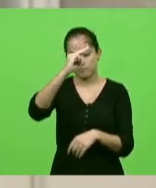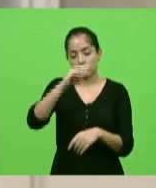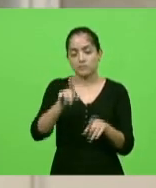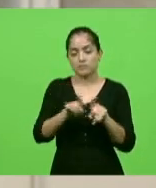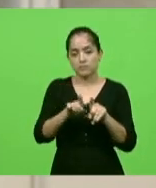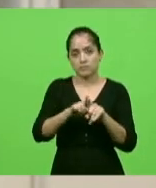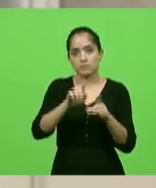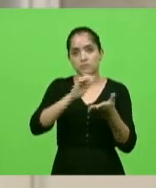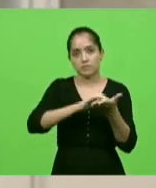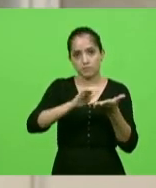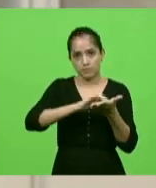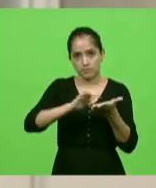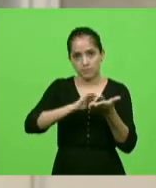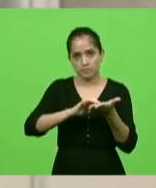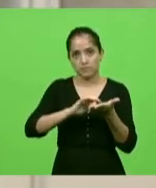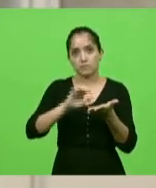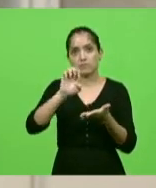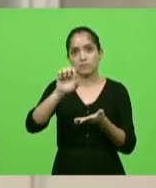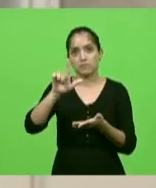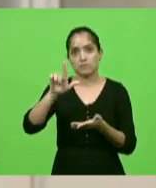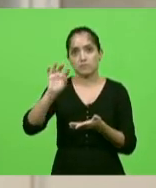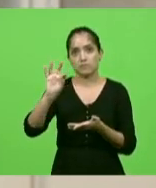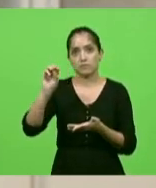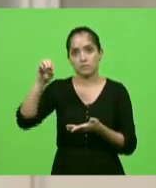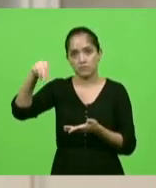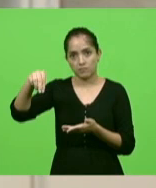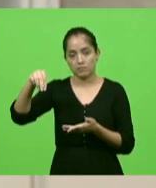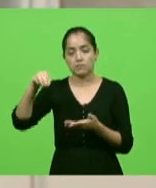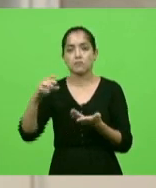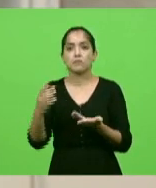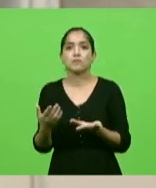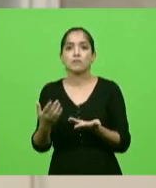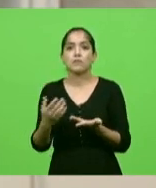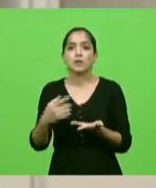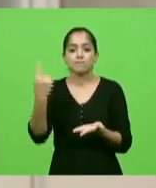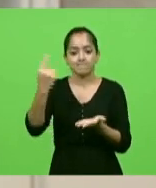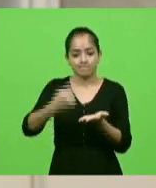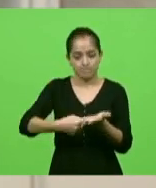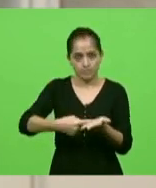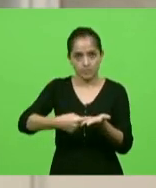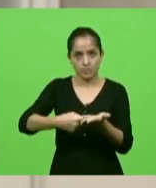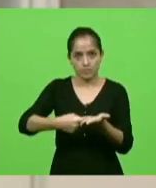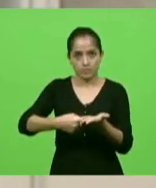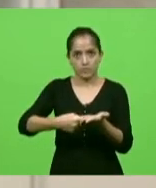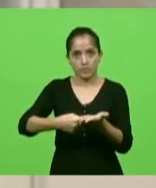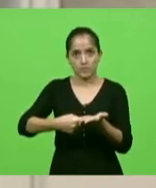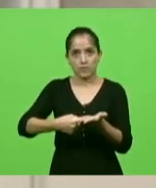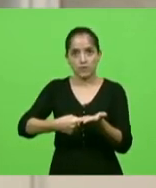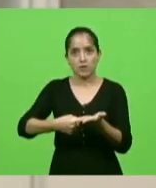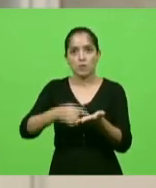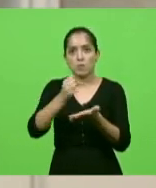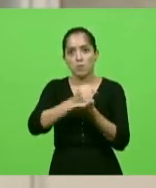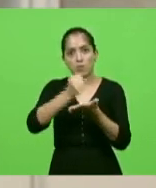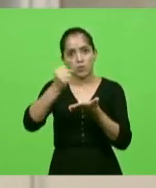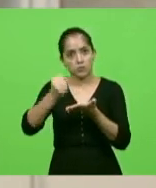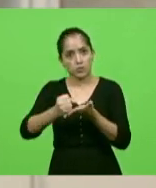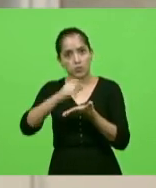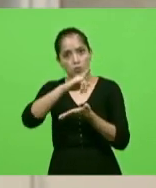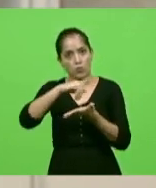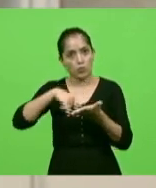e pelo secretário de Estado da Saúde Elton Zeferino firmou um protocolo de intenções